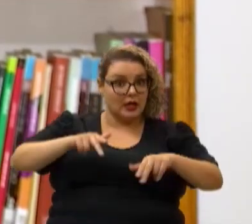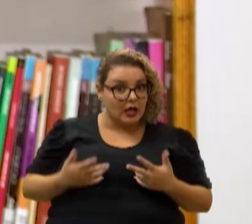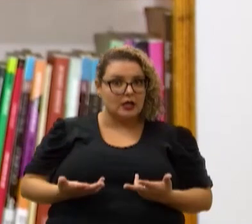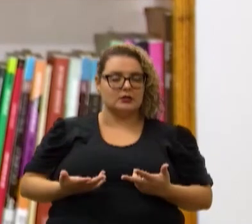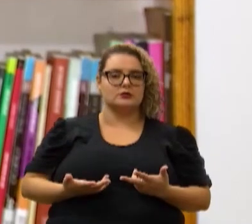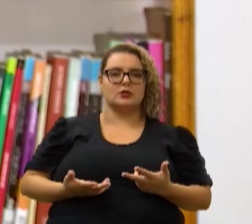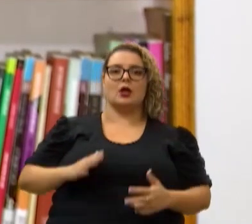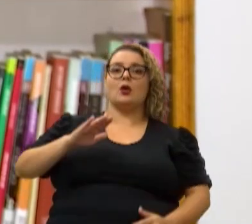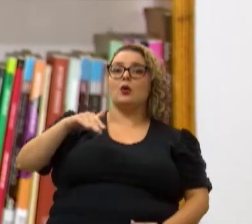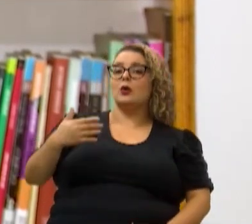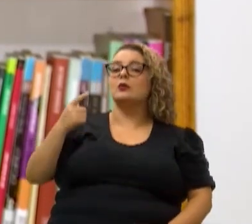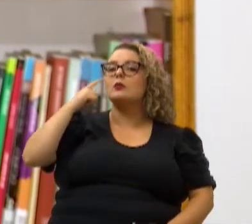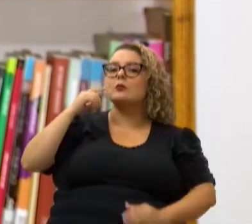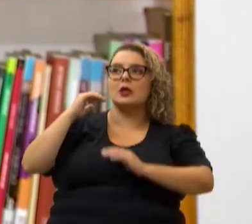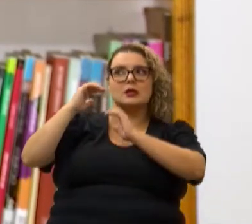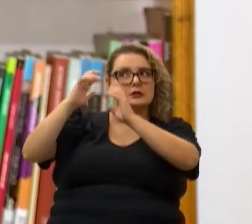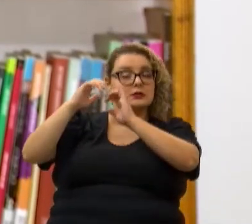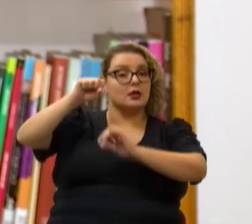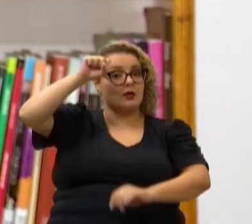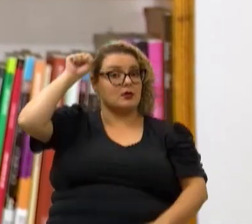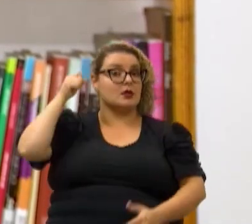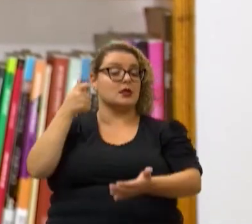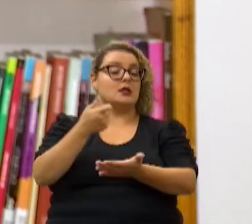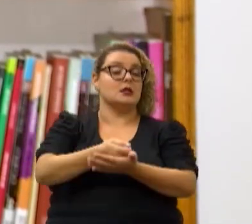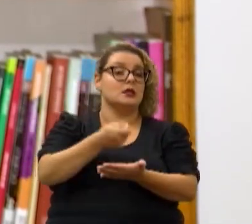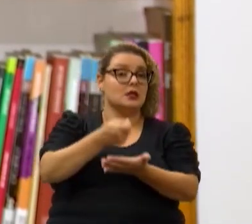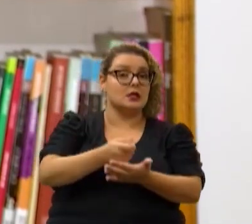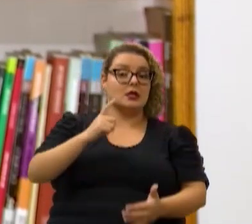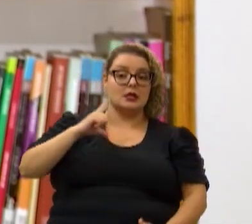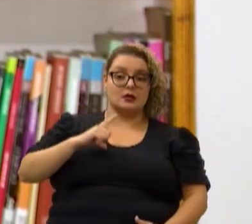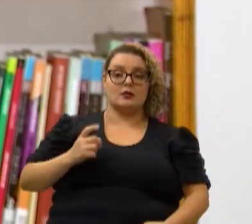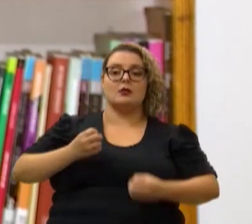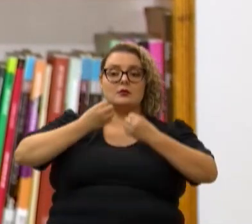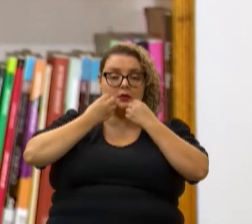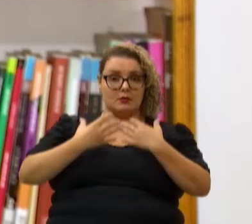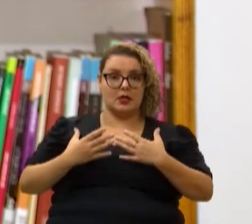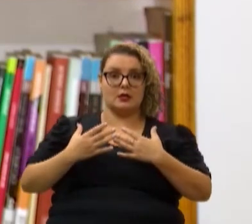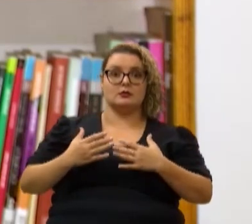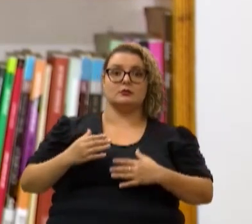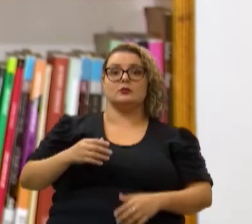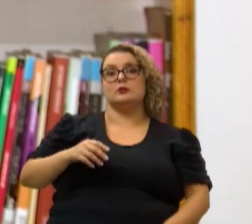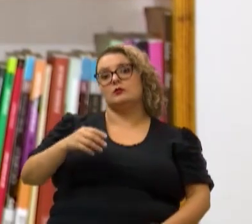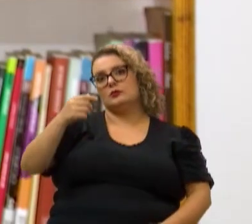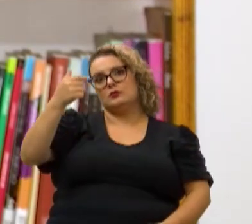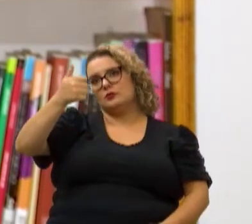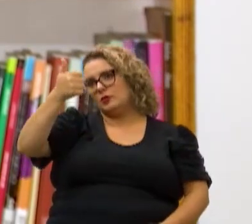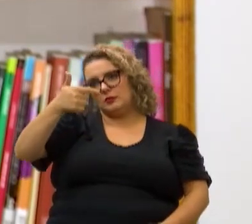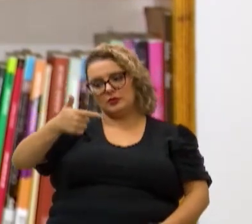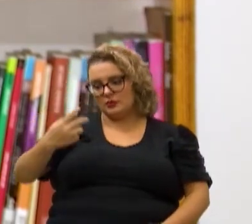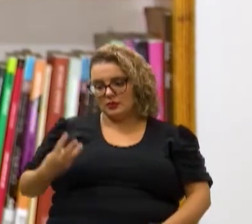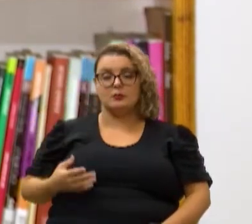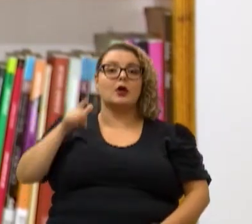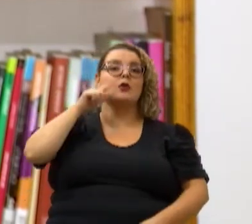então quando você pensa em um vestibular, a cobrança, você precisa estar bem colocado para conseguir sua vaga. E